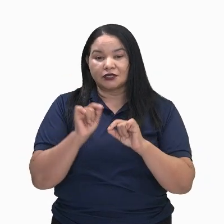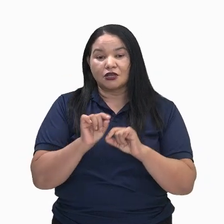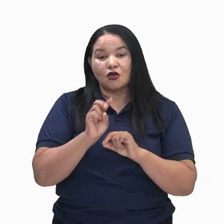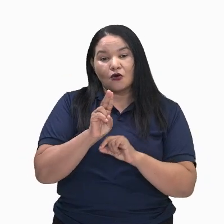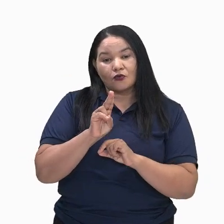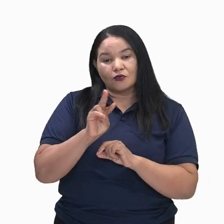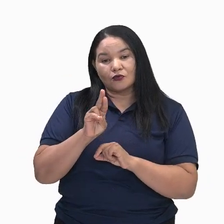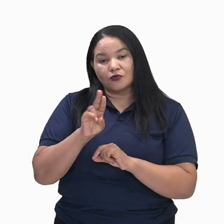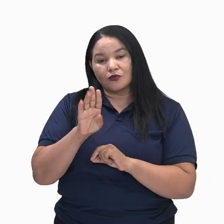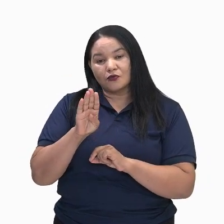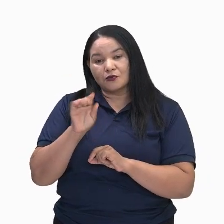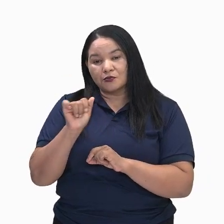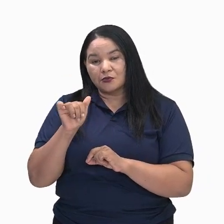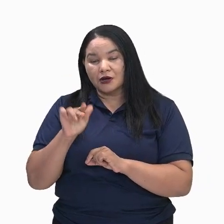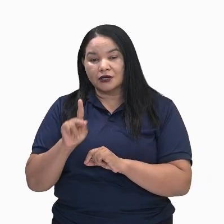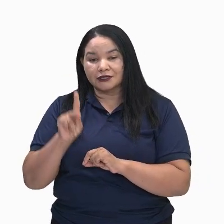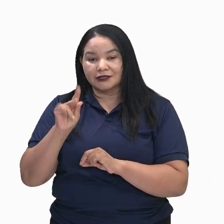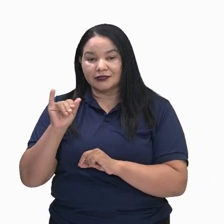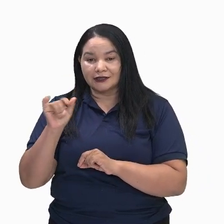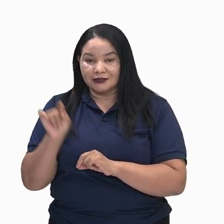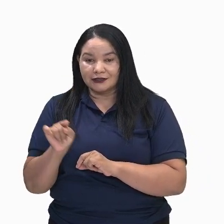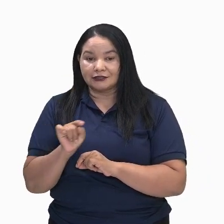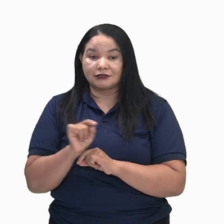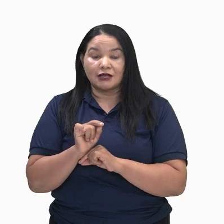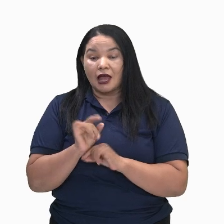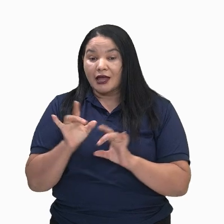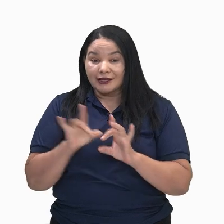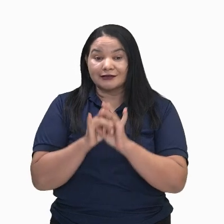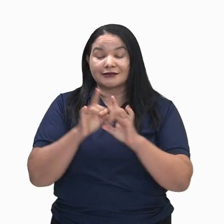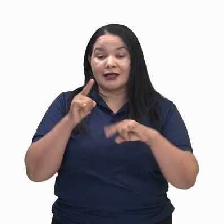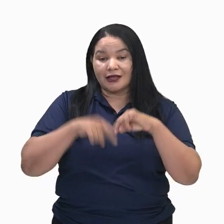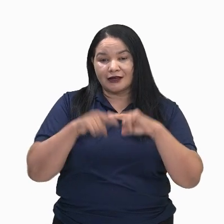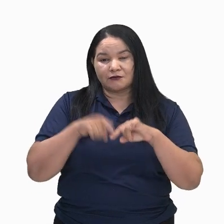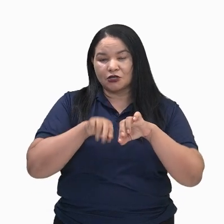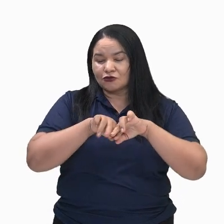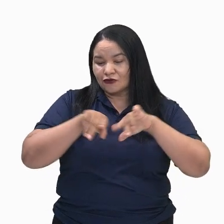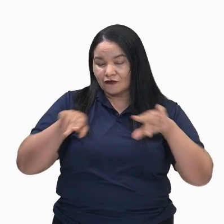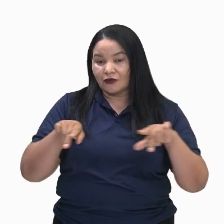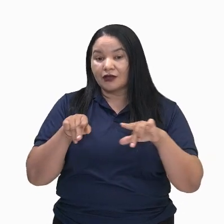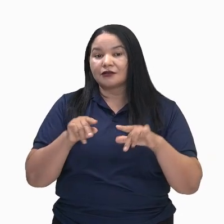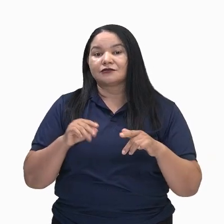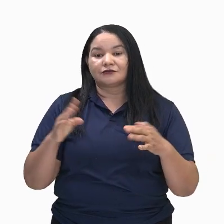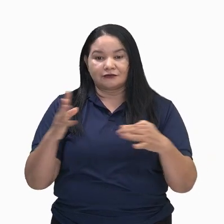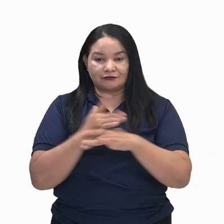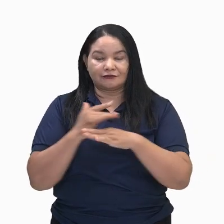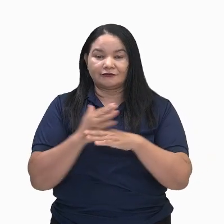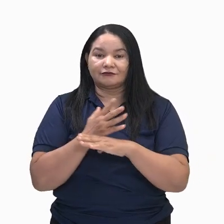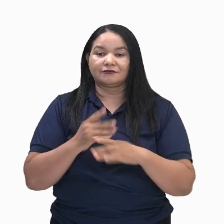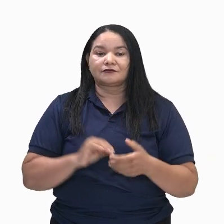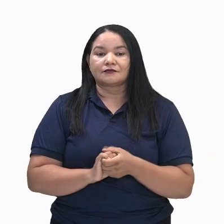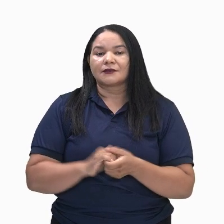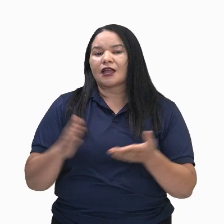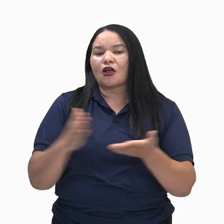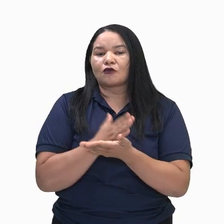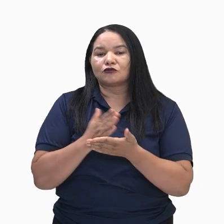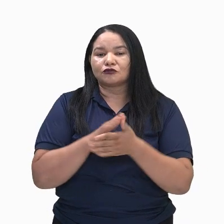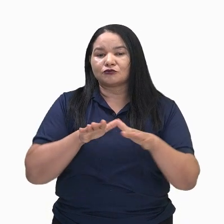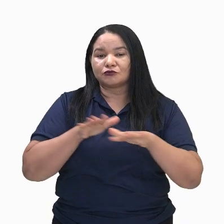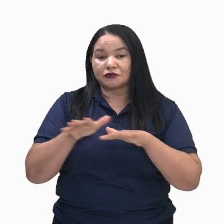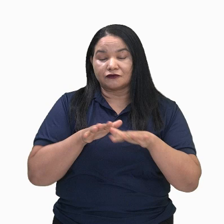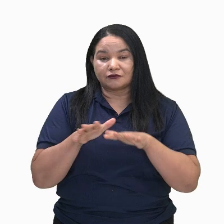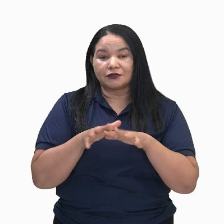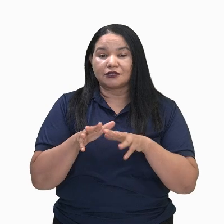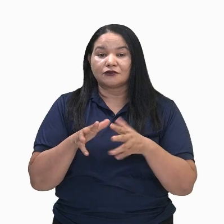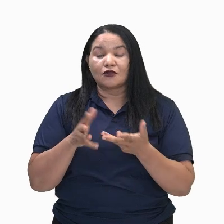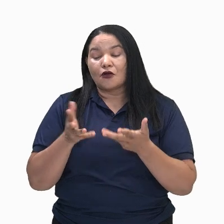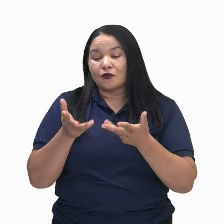incorpora elementos mais modernos e urbanos. Alguns desses movimentos da kizomba são movimentos suaves